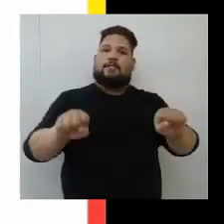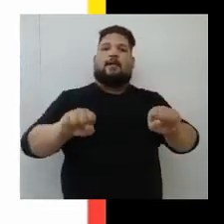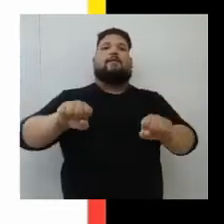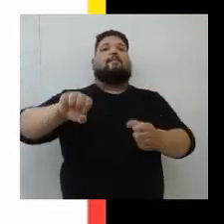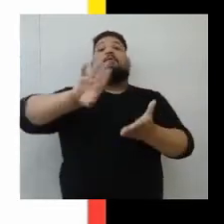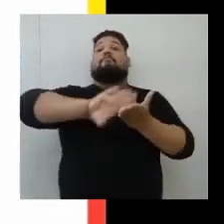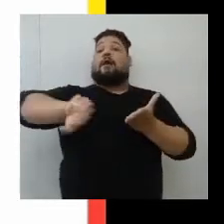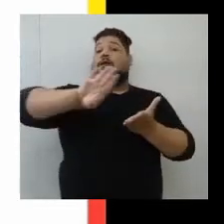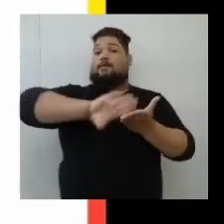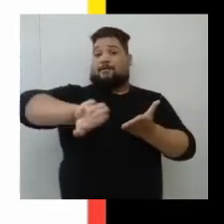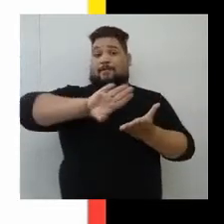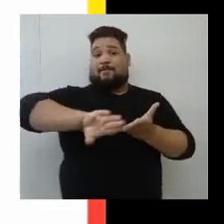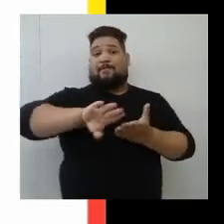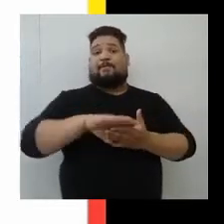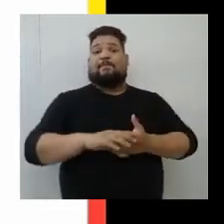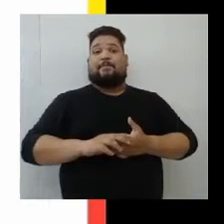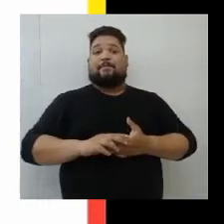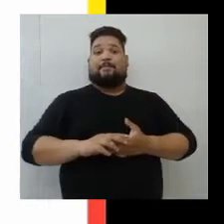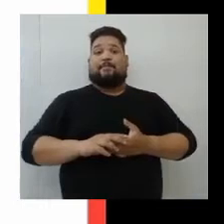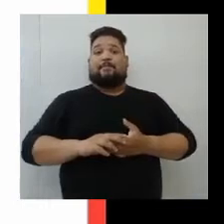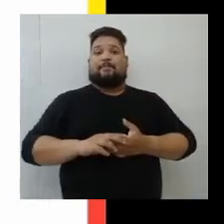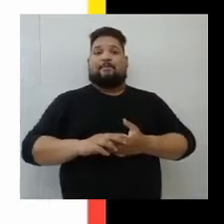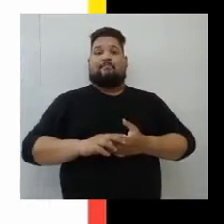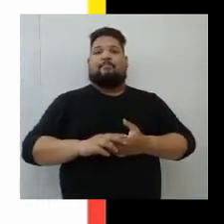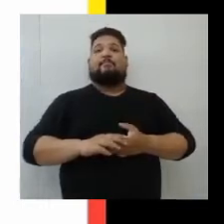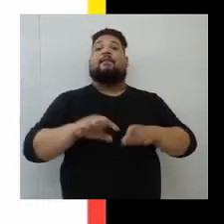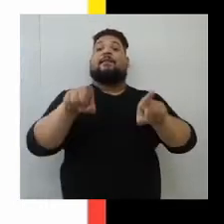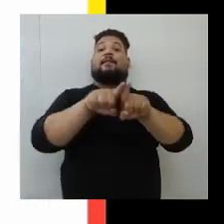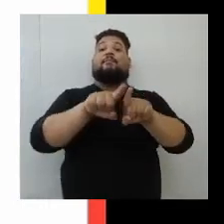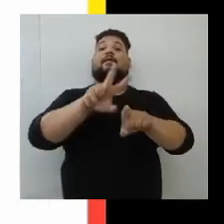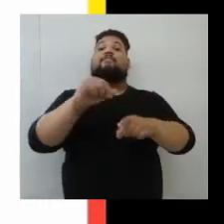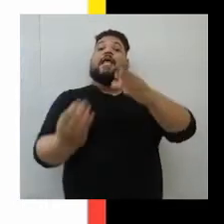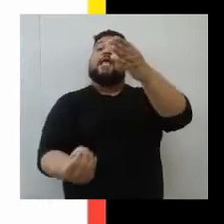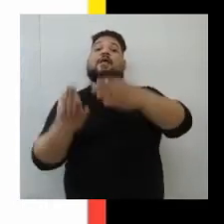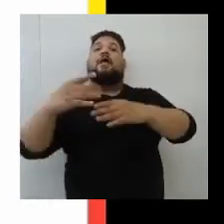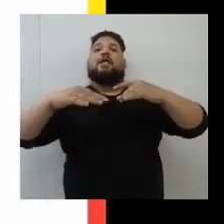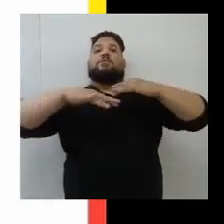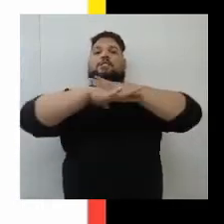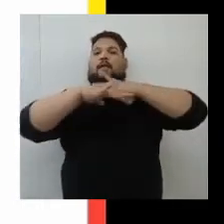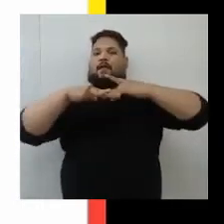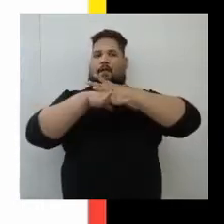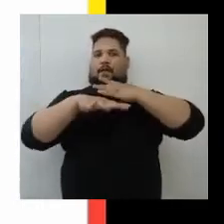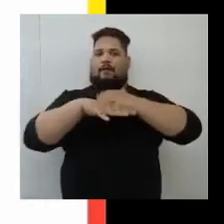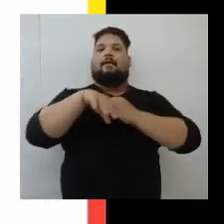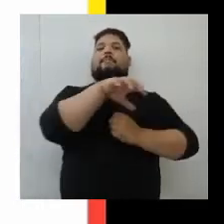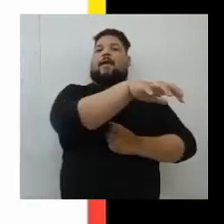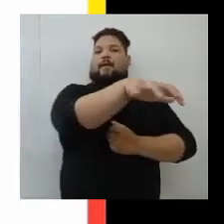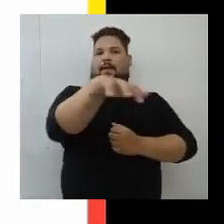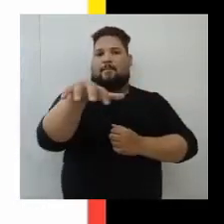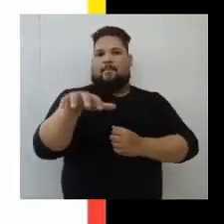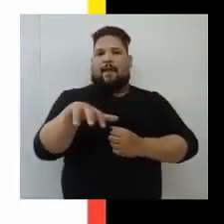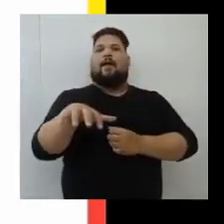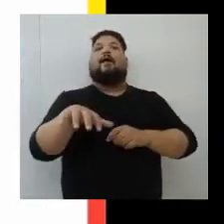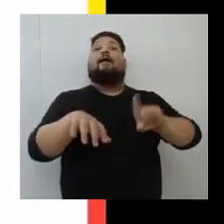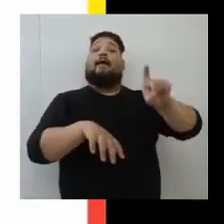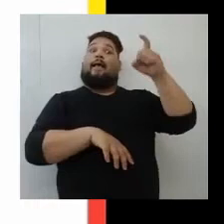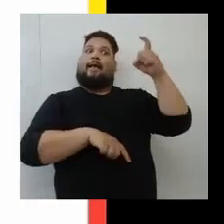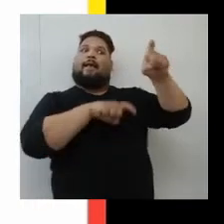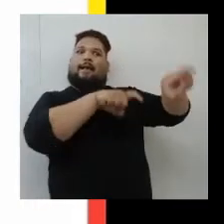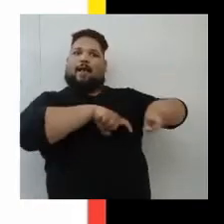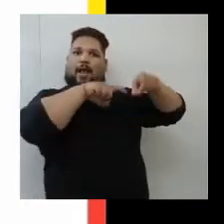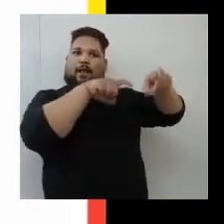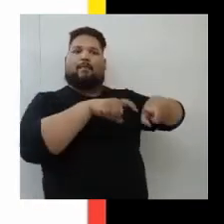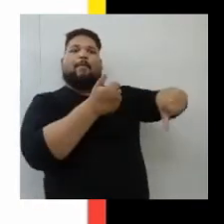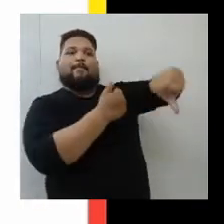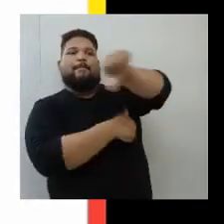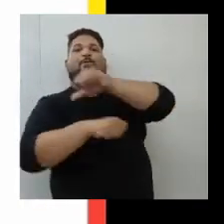bancário. Nós temos também o renascimento urbano, ou seja, a gente sai do campo e